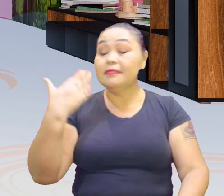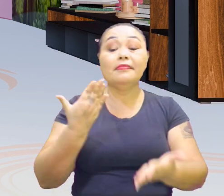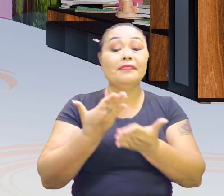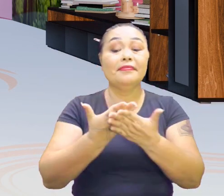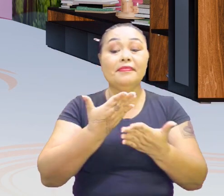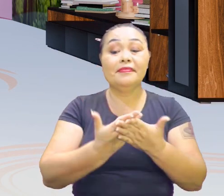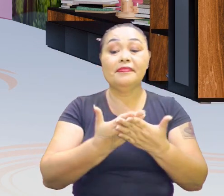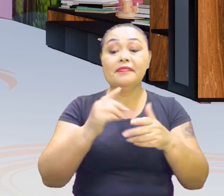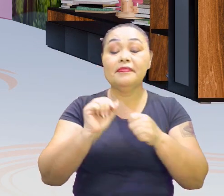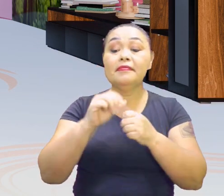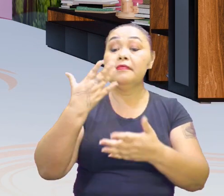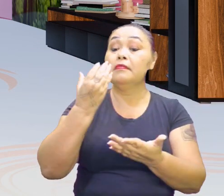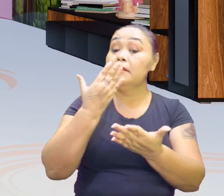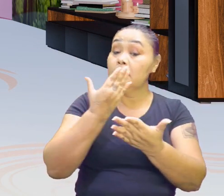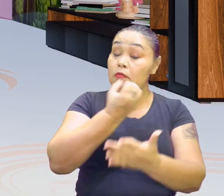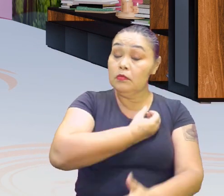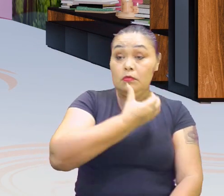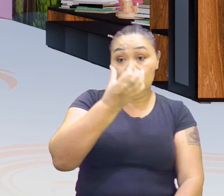nossa aula